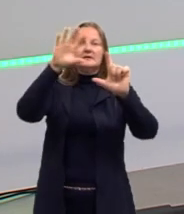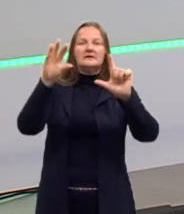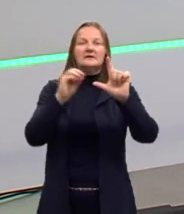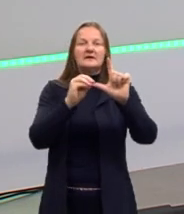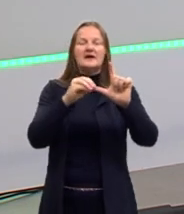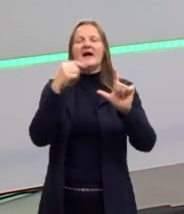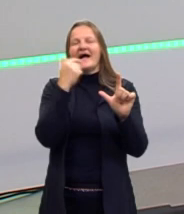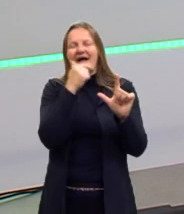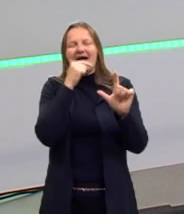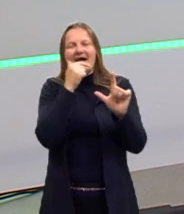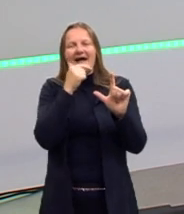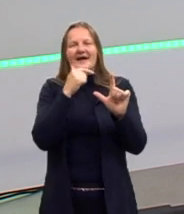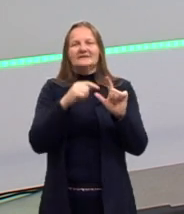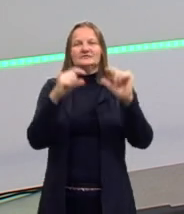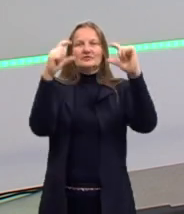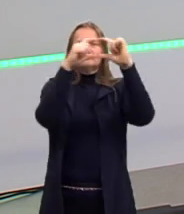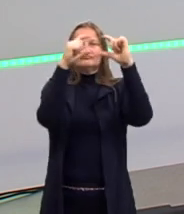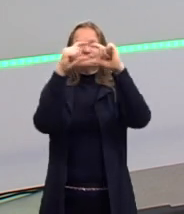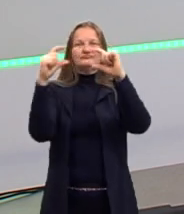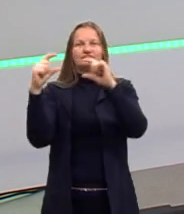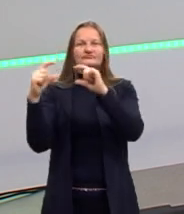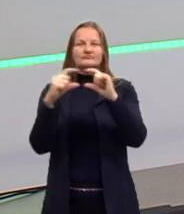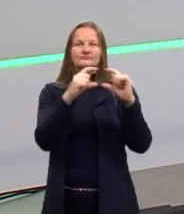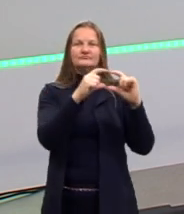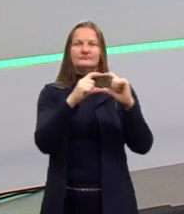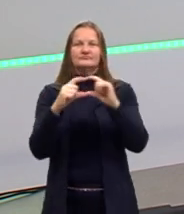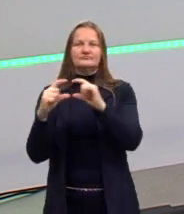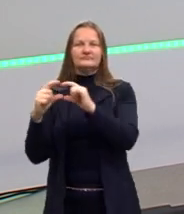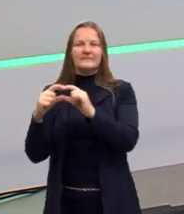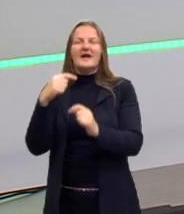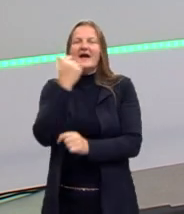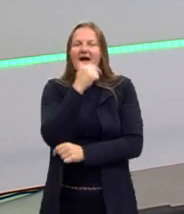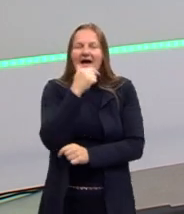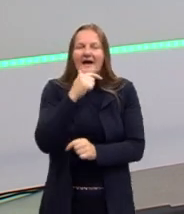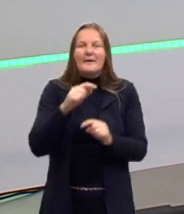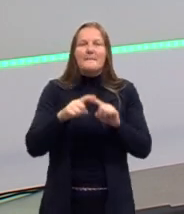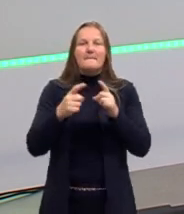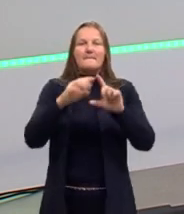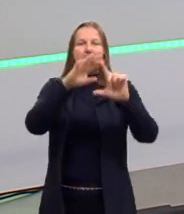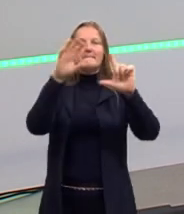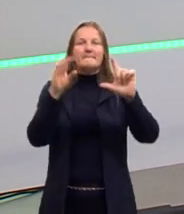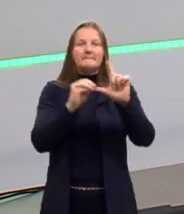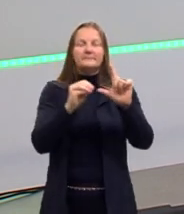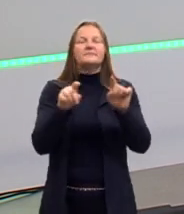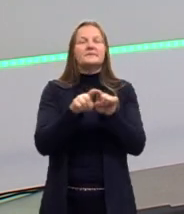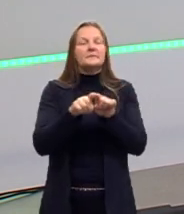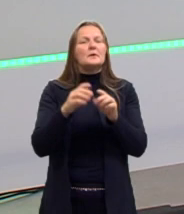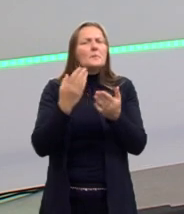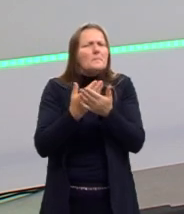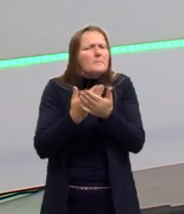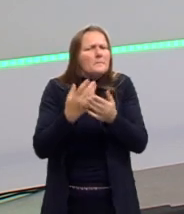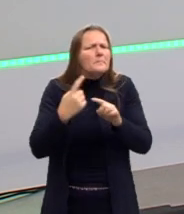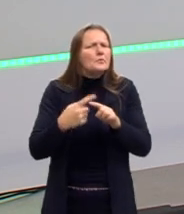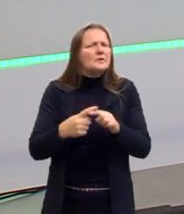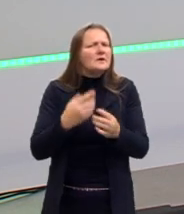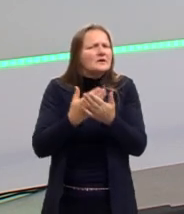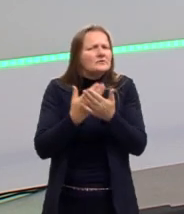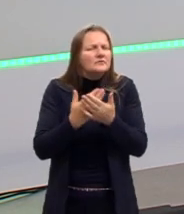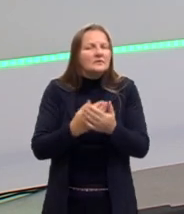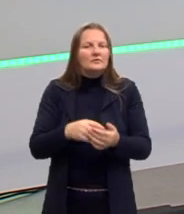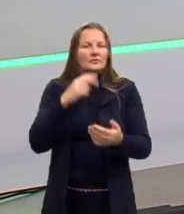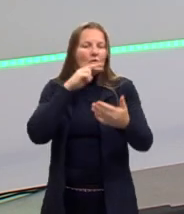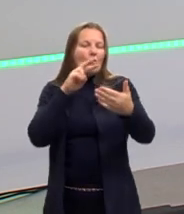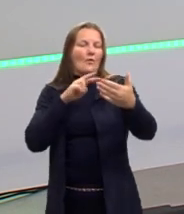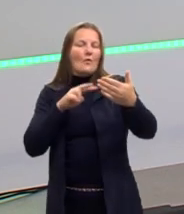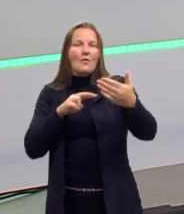a gente rir a gente viu eles em outras aulas hoje a gente vai começar a estudar porque a gente rico quando a gente